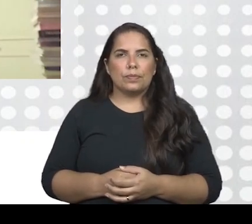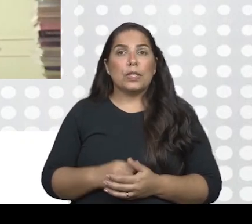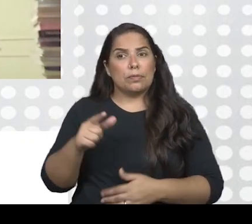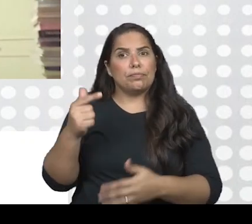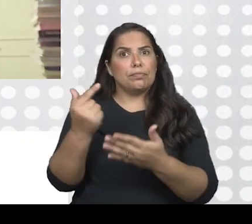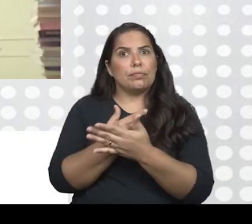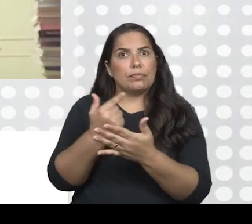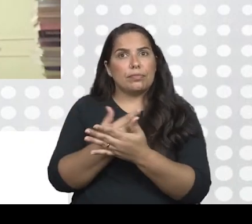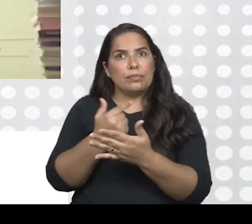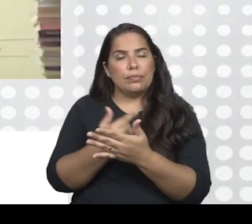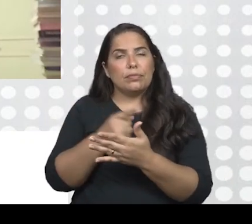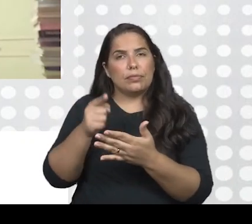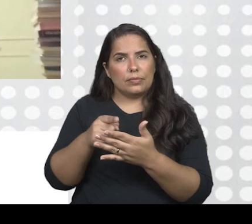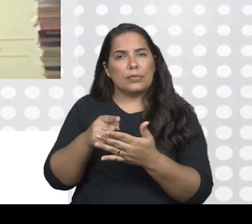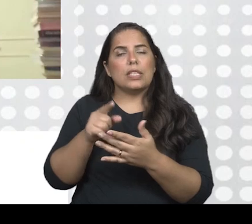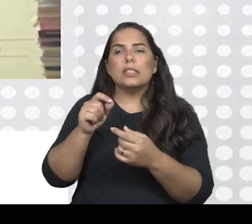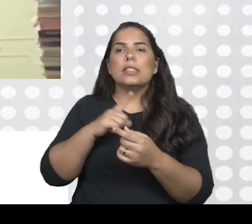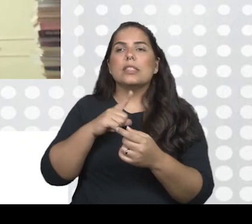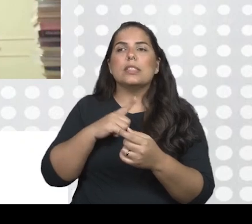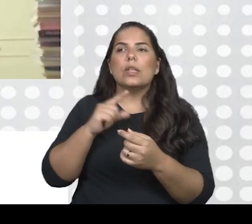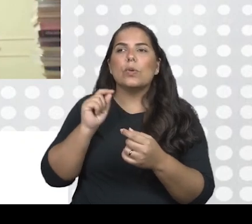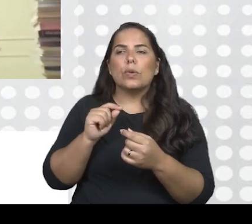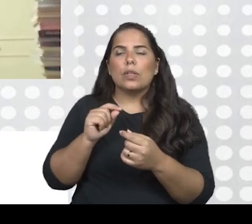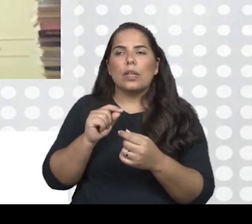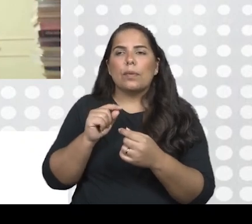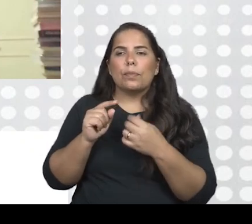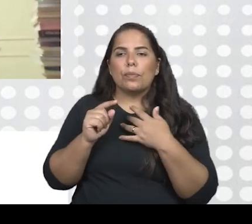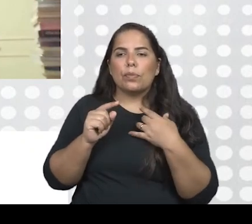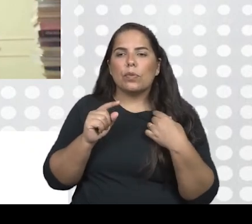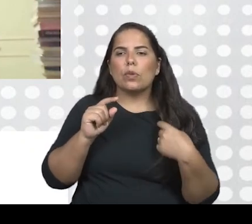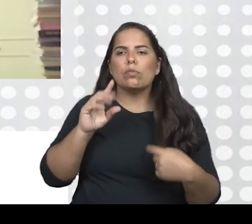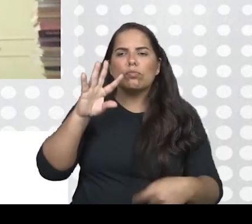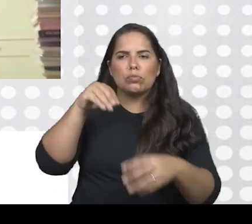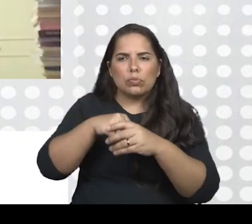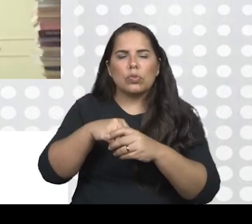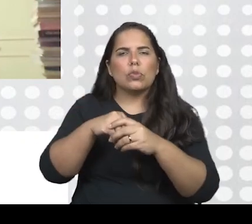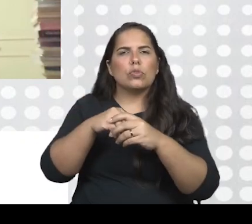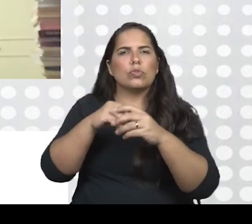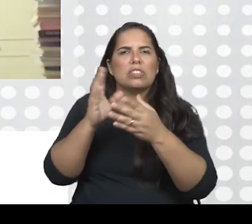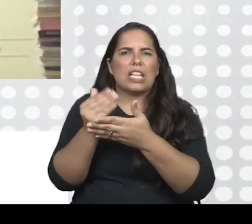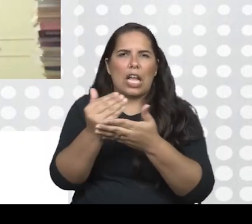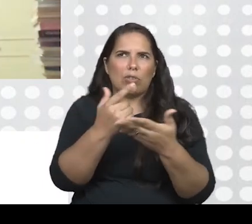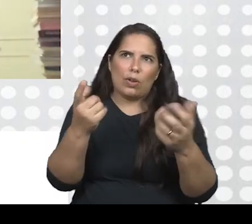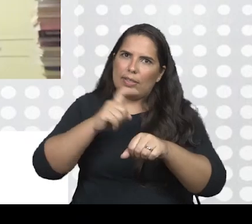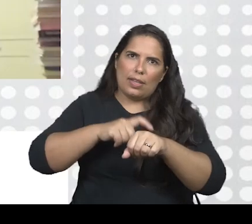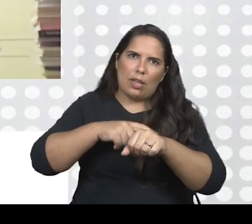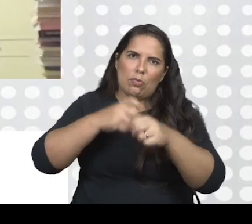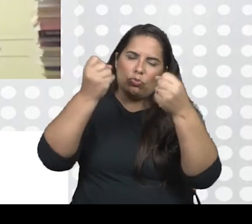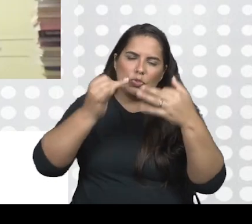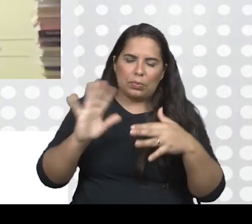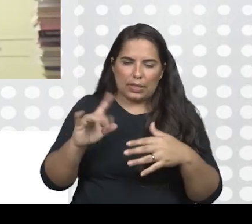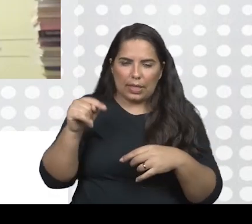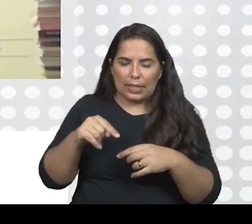O livro, o protocolo, ele nos traz um conjunto de dados que eu não teria tempo aqui de